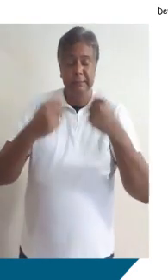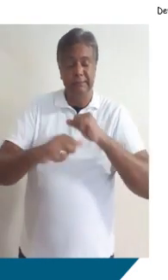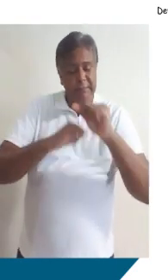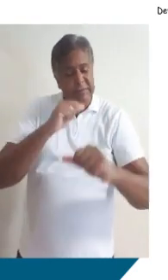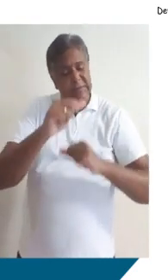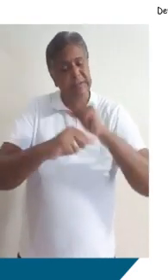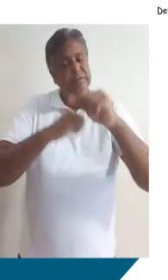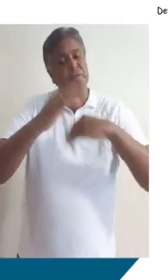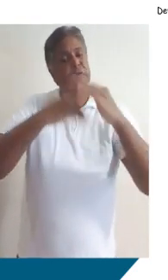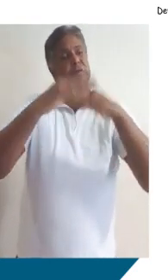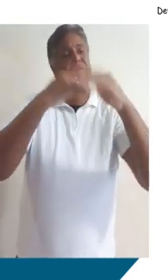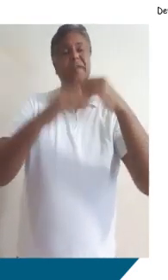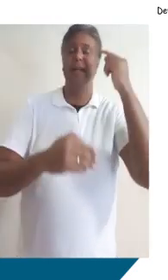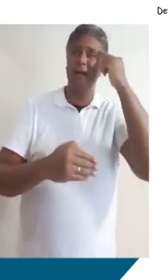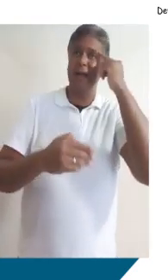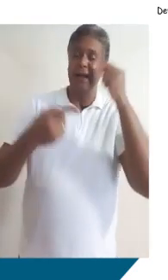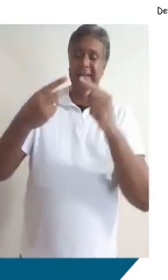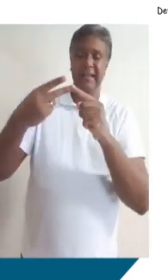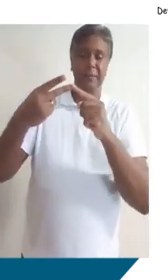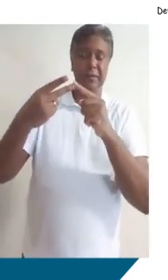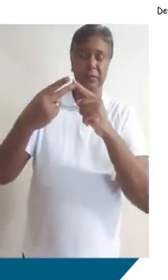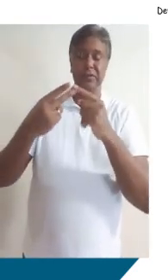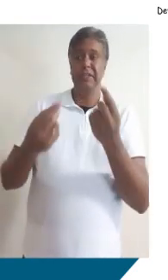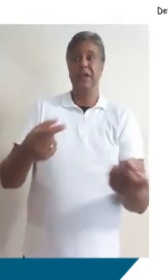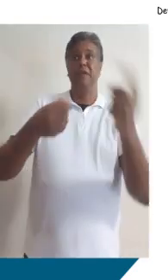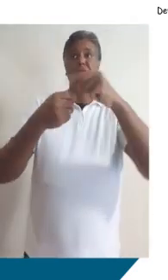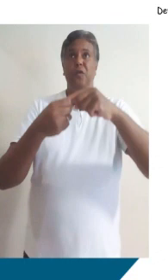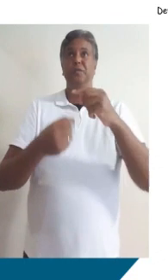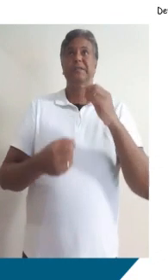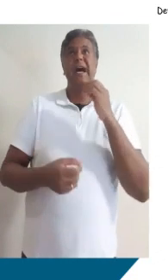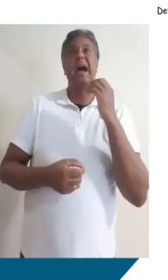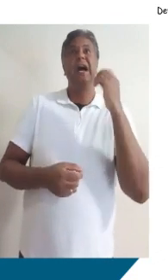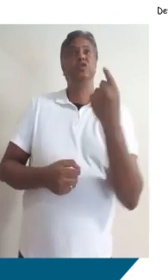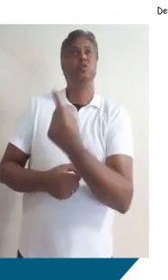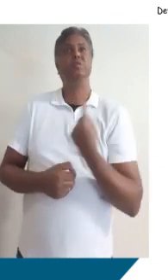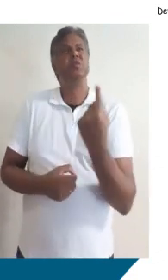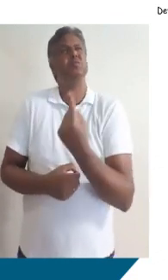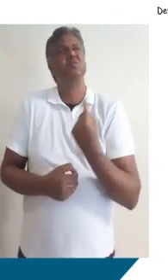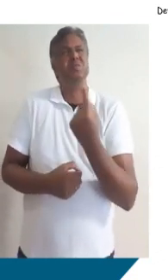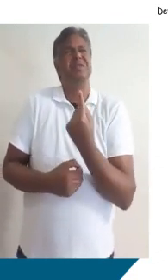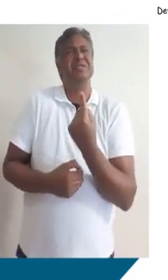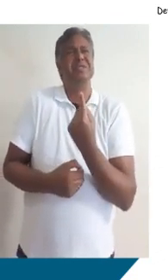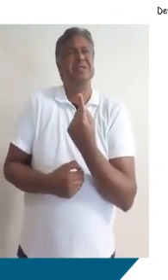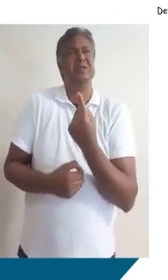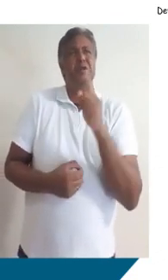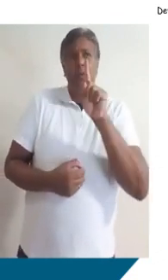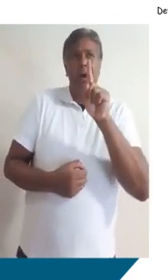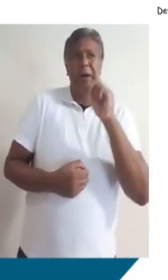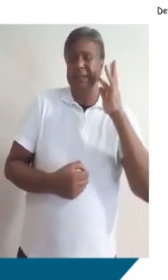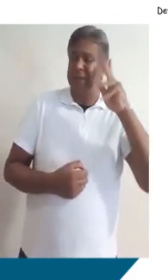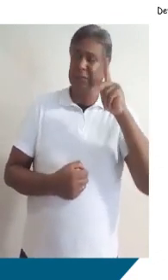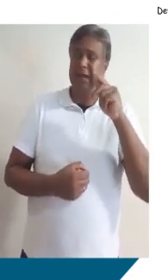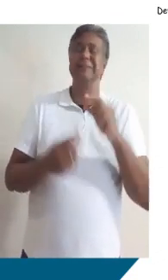número 2, de que voltar sozinho para casa 1 da manhã pode não ser uma boa ideia, pode ser um pouco perigoso, e que voltar às 4 com